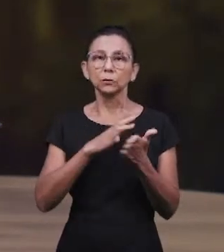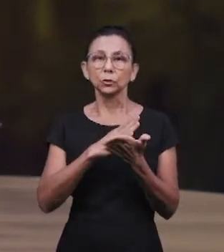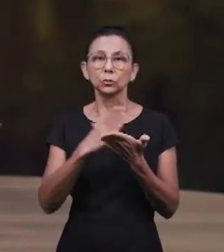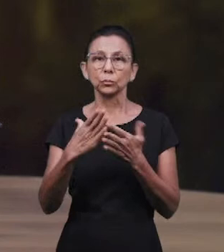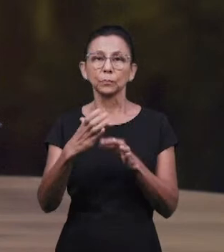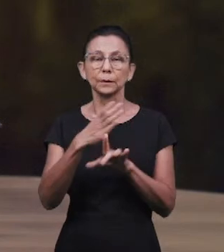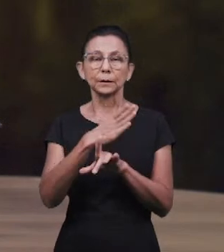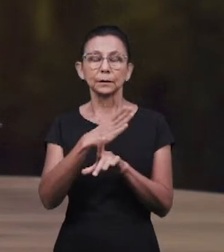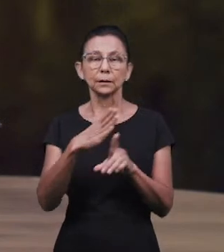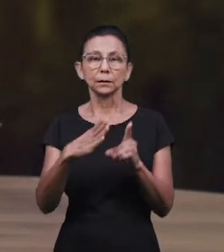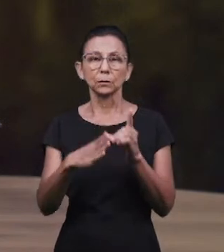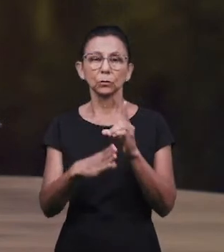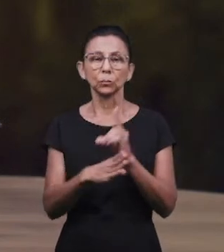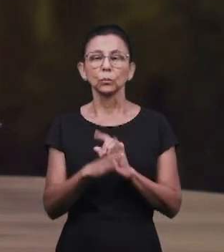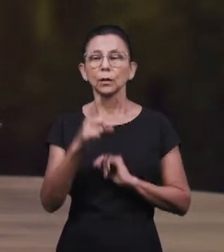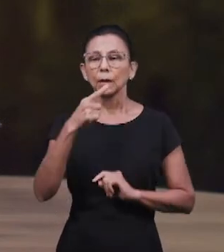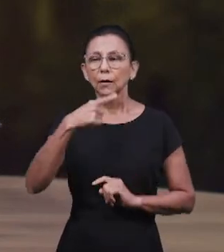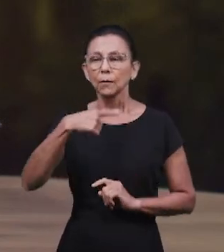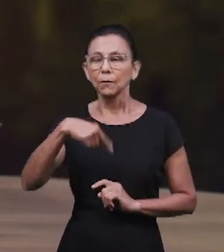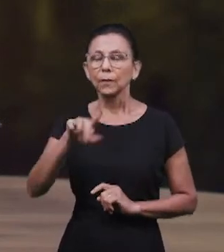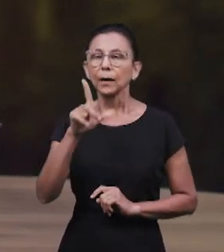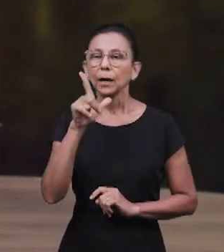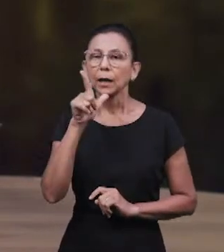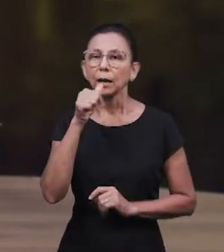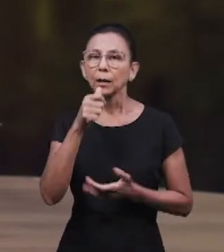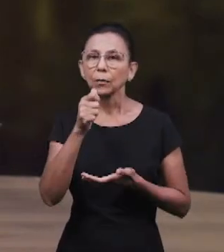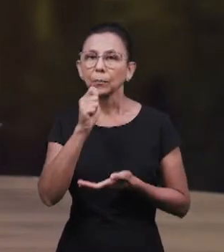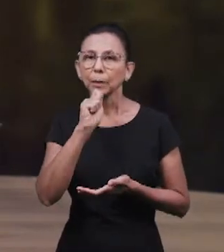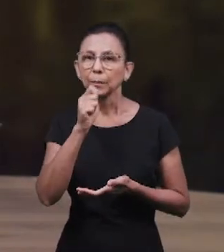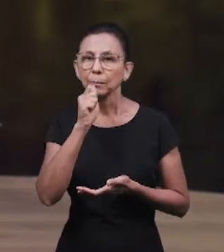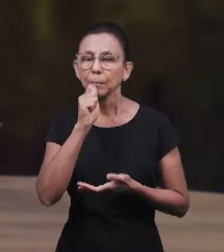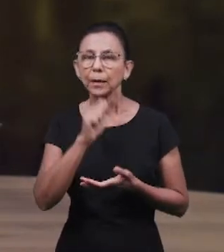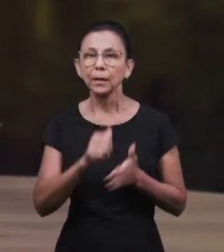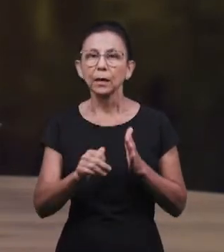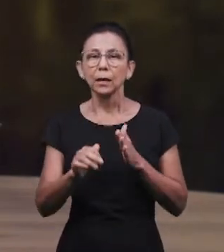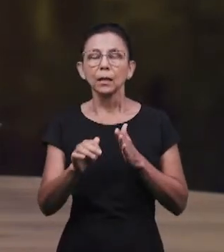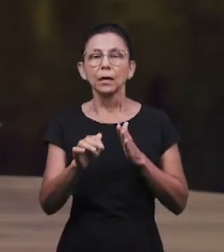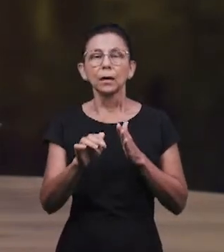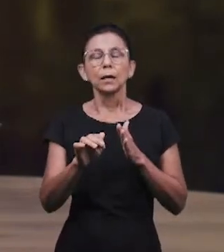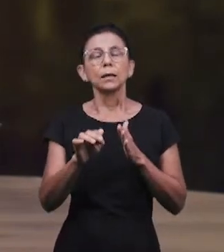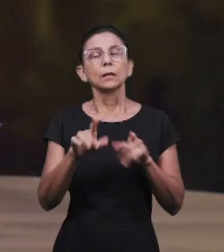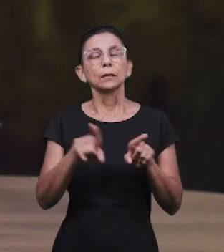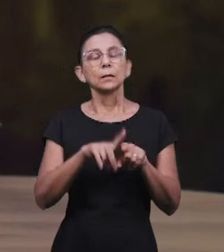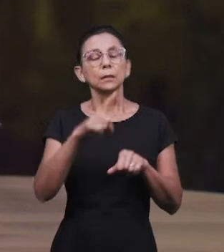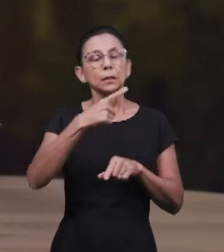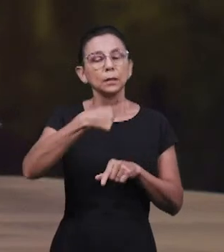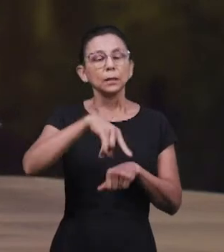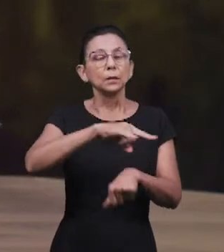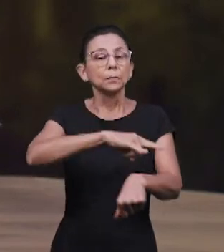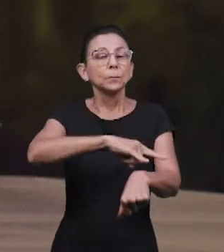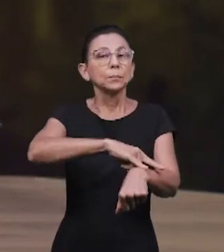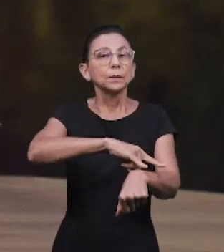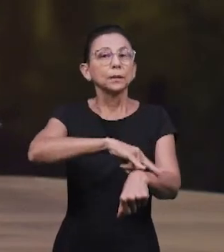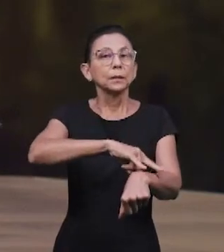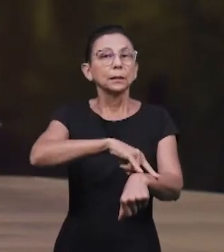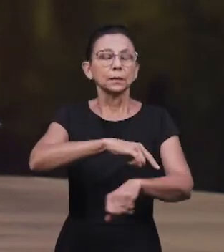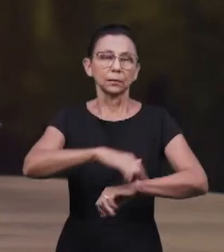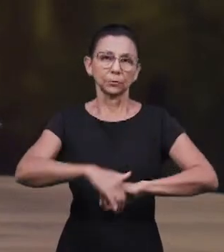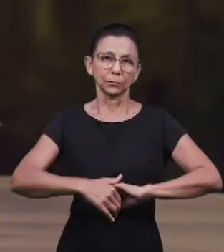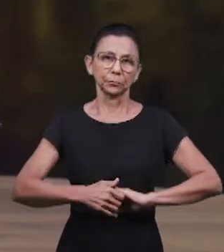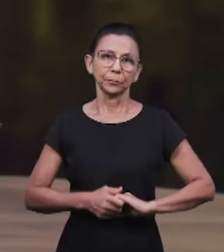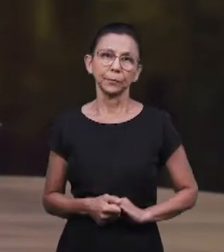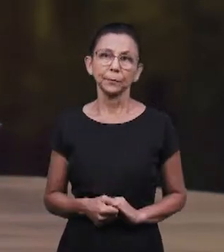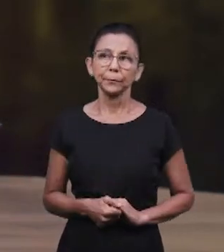água antes de subirem para a igreja e de ir ao banheiro também antes. Há crianças